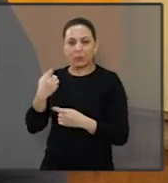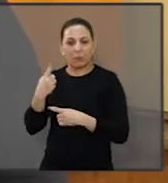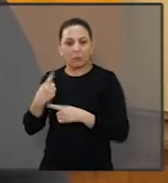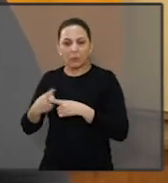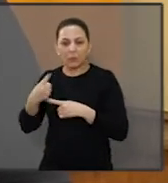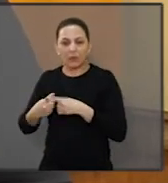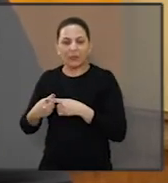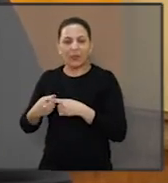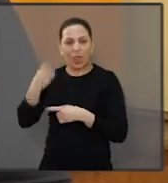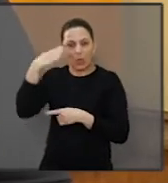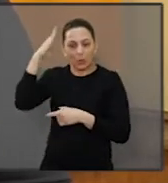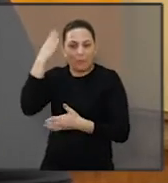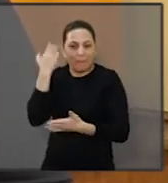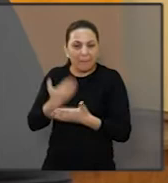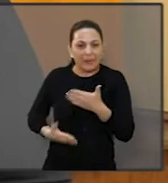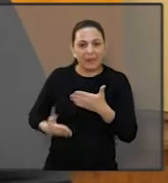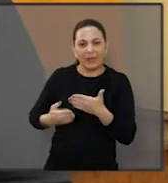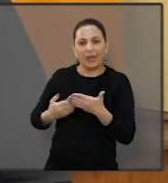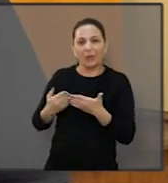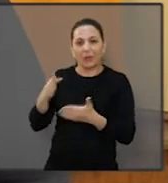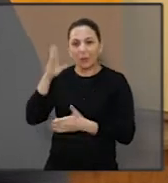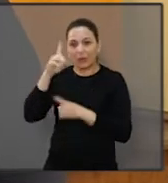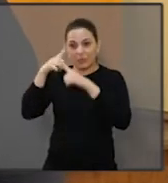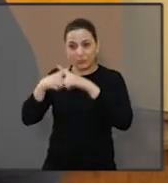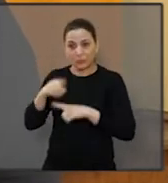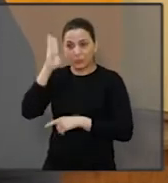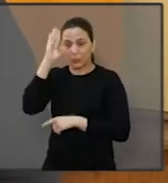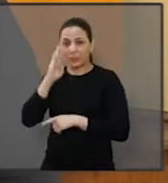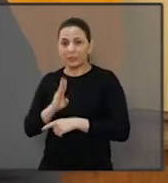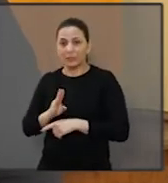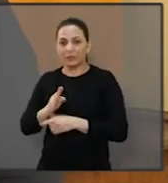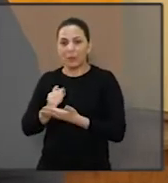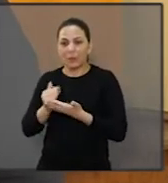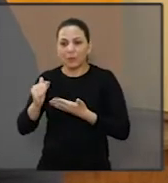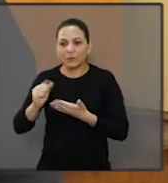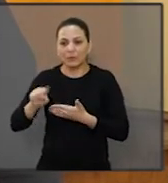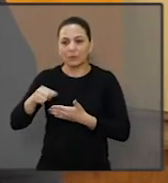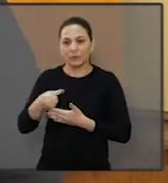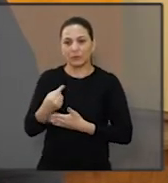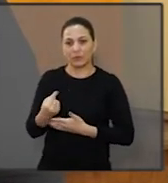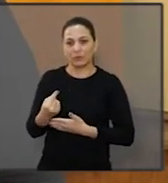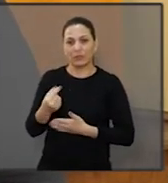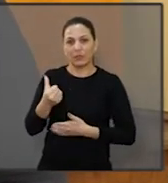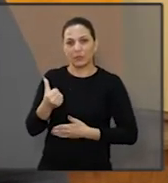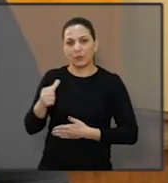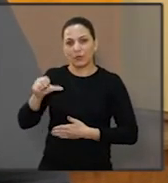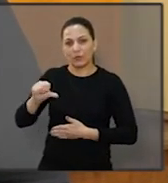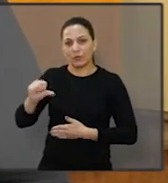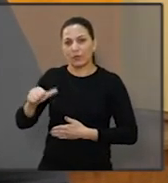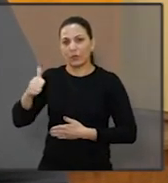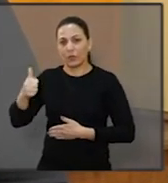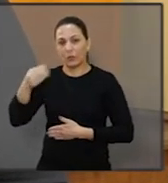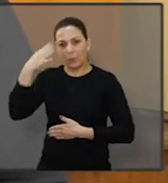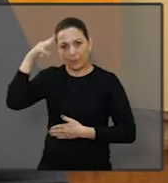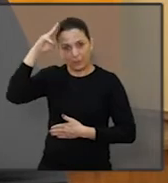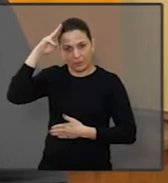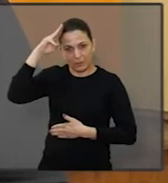a seleção dele, né? Então acho que começou aí, né? Depois de 91, que foi em